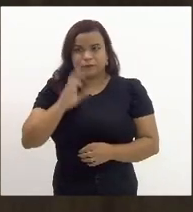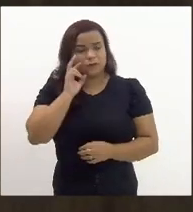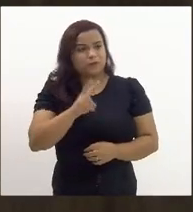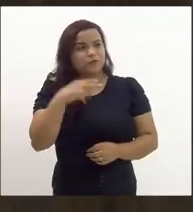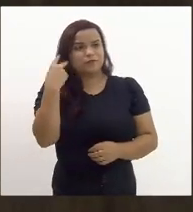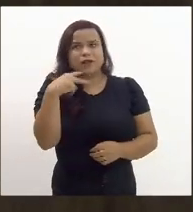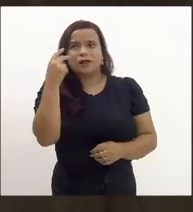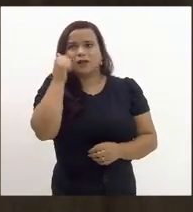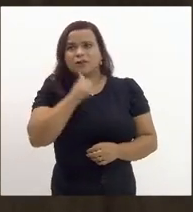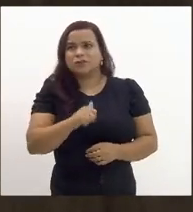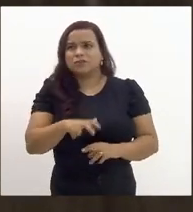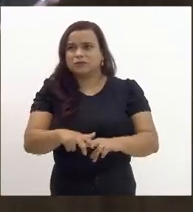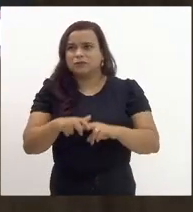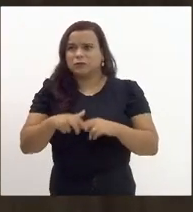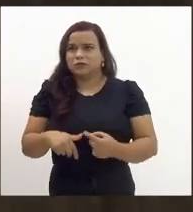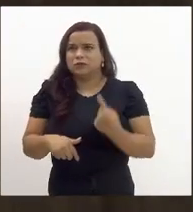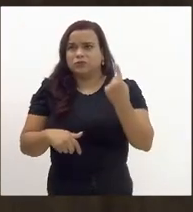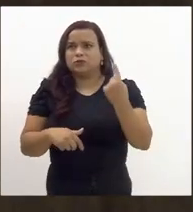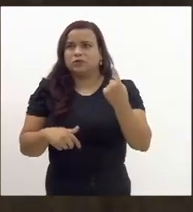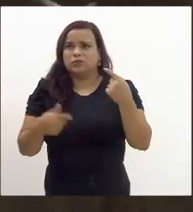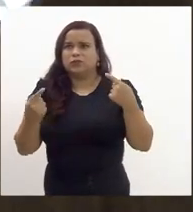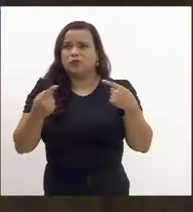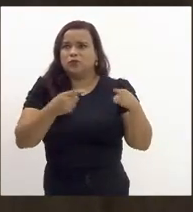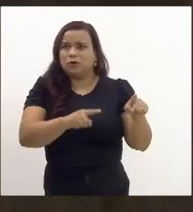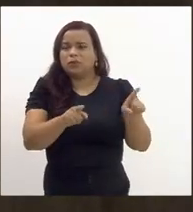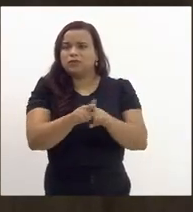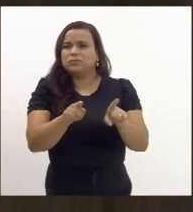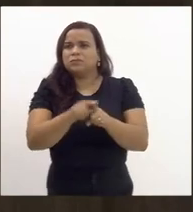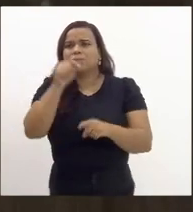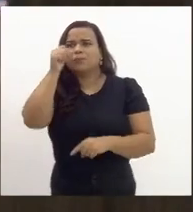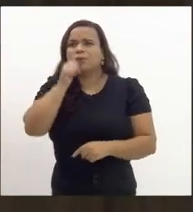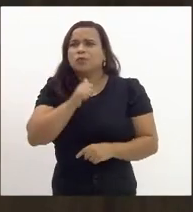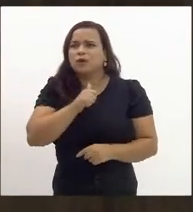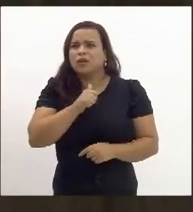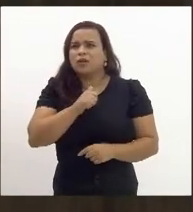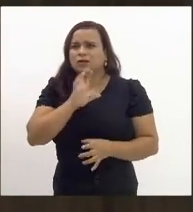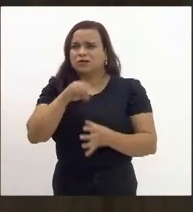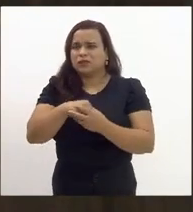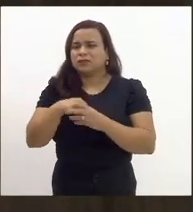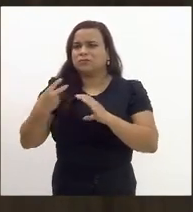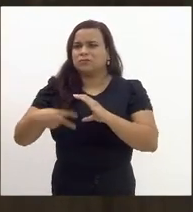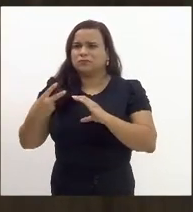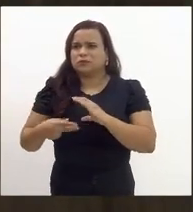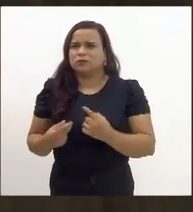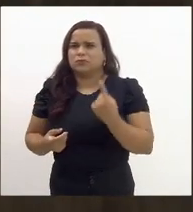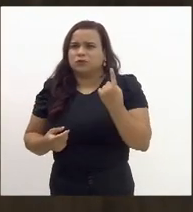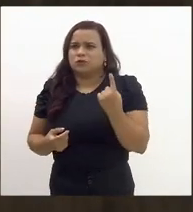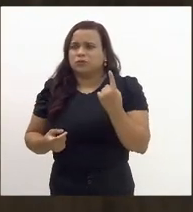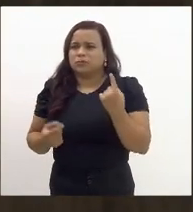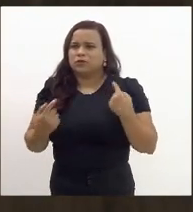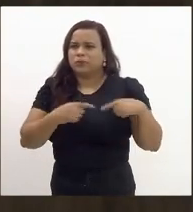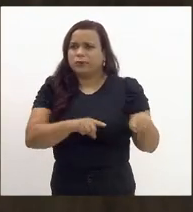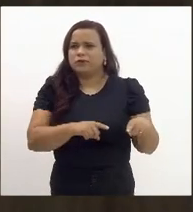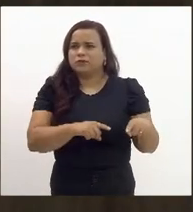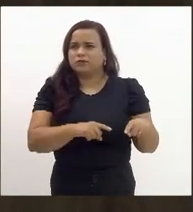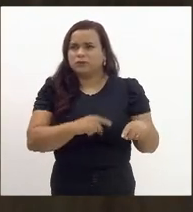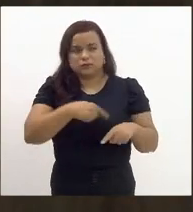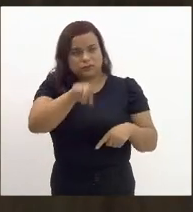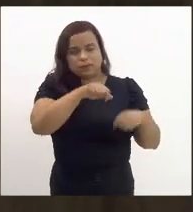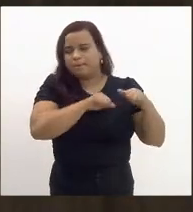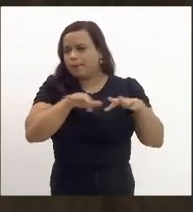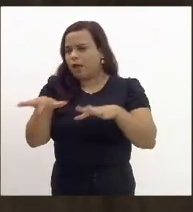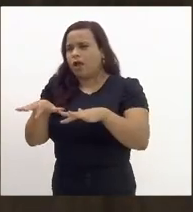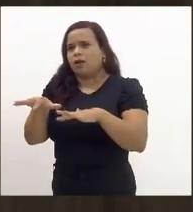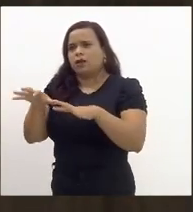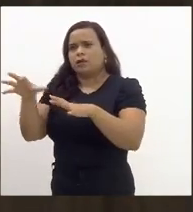vereadora por ser a única de oposição e mulher, a única mulher na Câmara e a única de oposição. Aí,